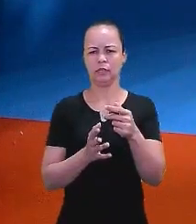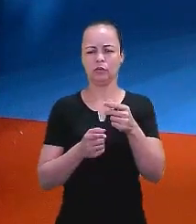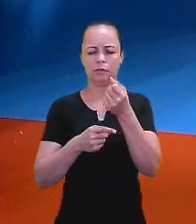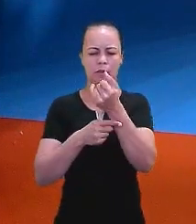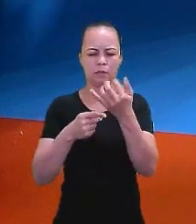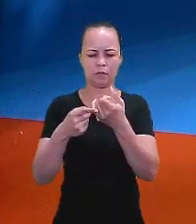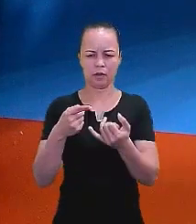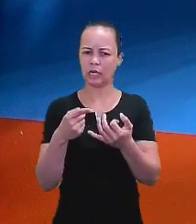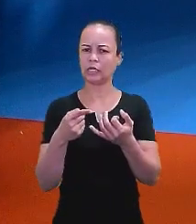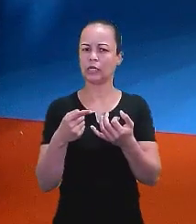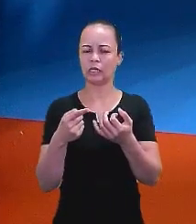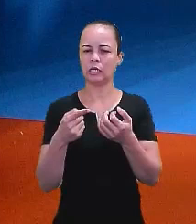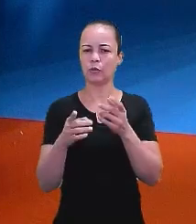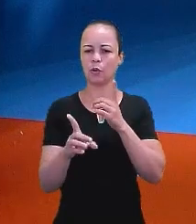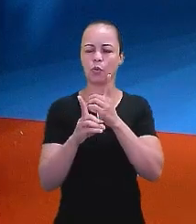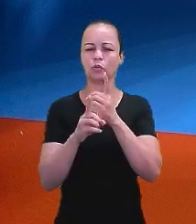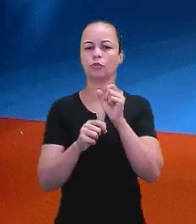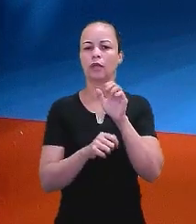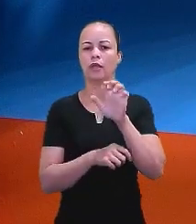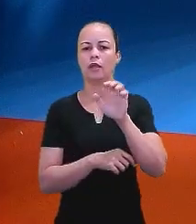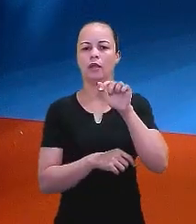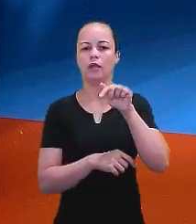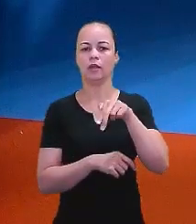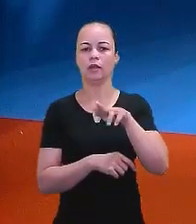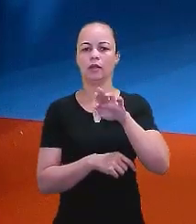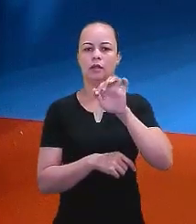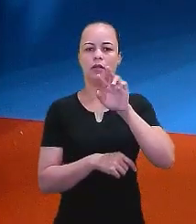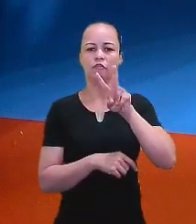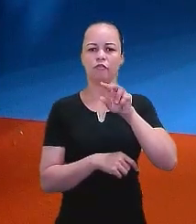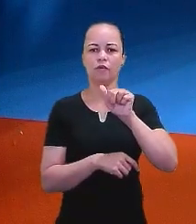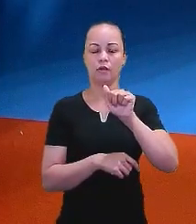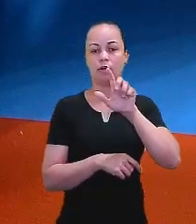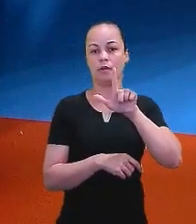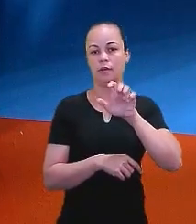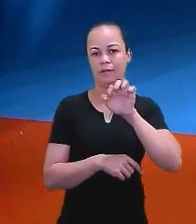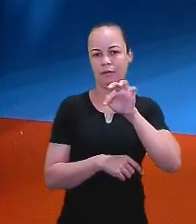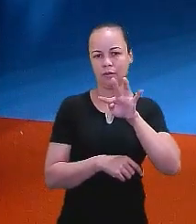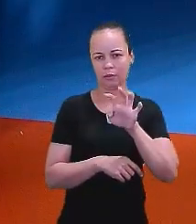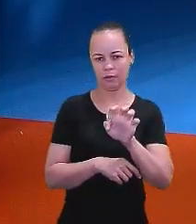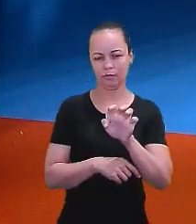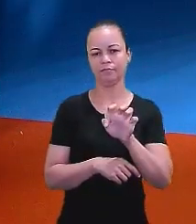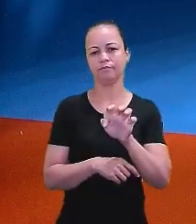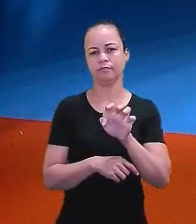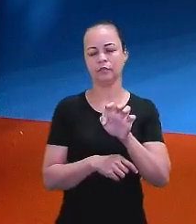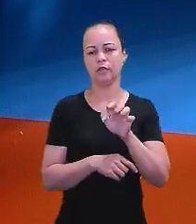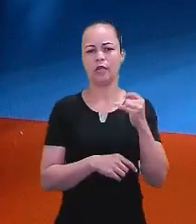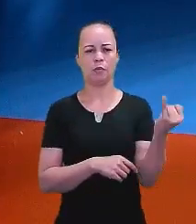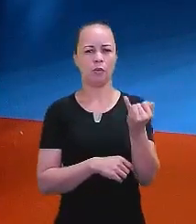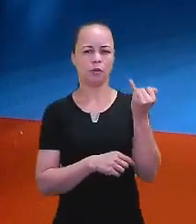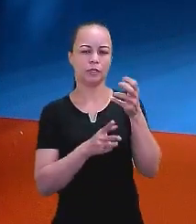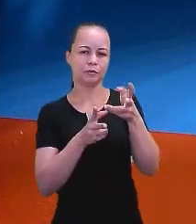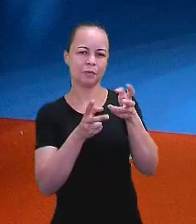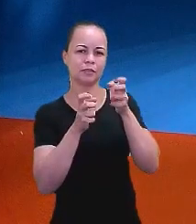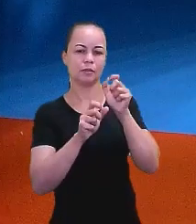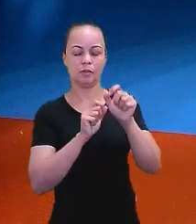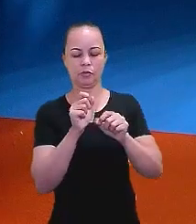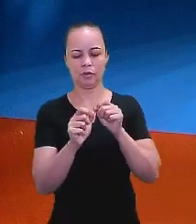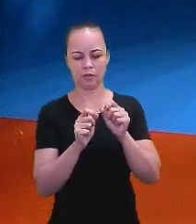fração equivalente, tá? Então, isso aí é importante que vocês percebam